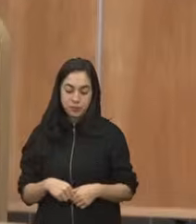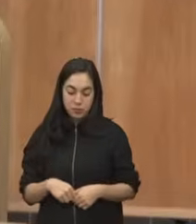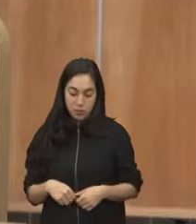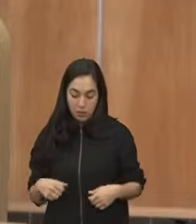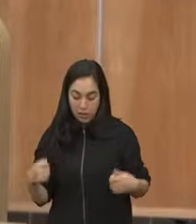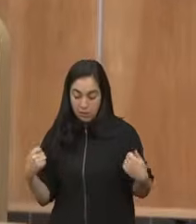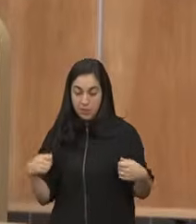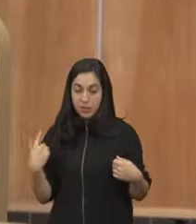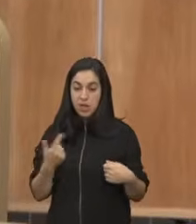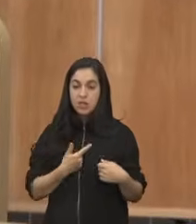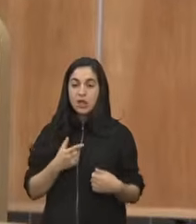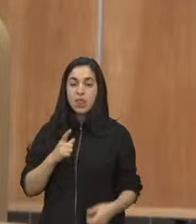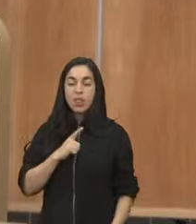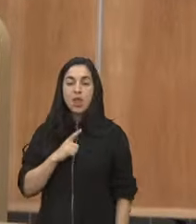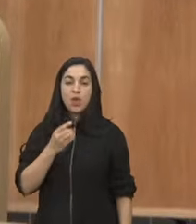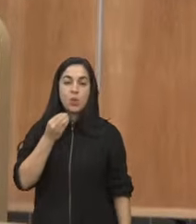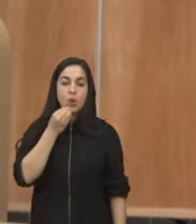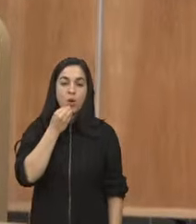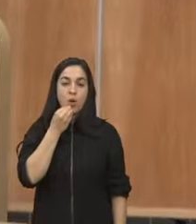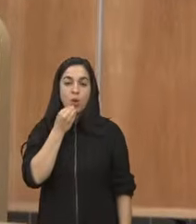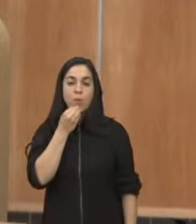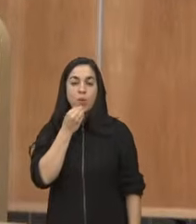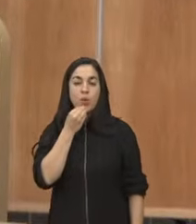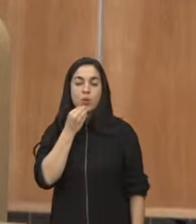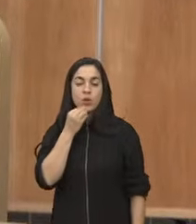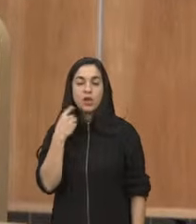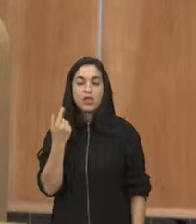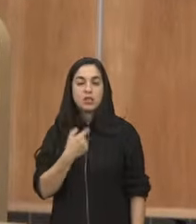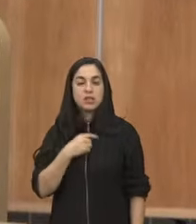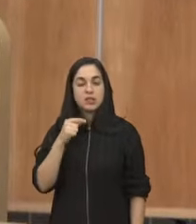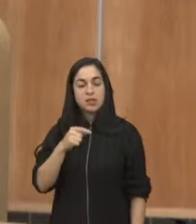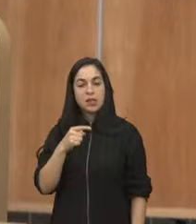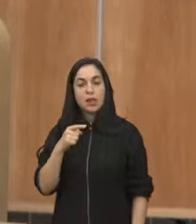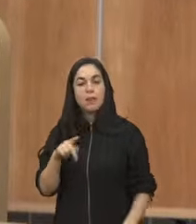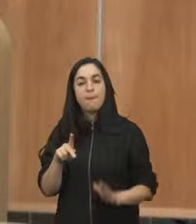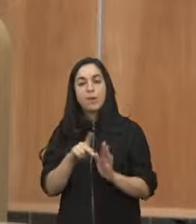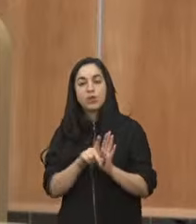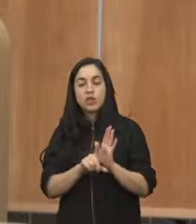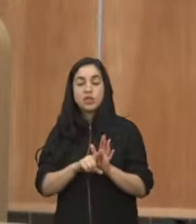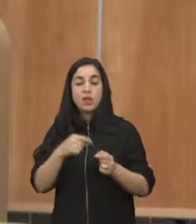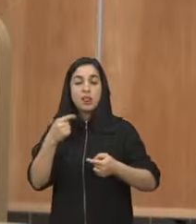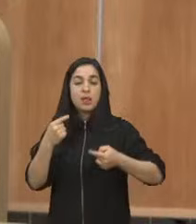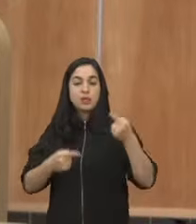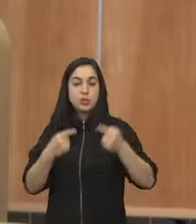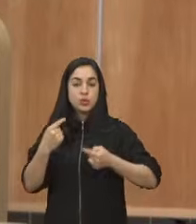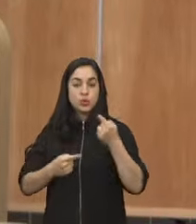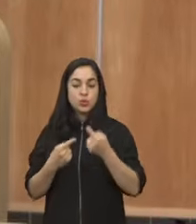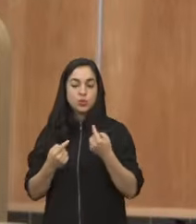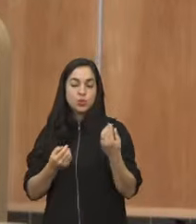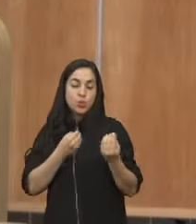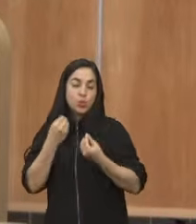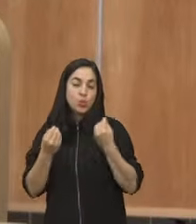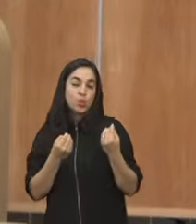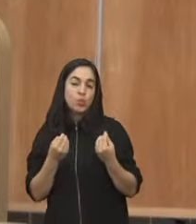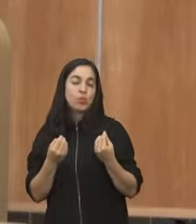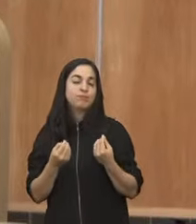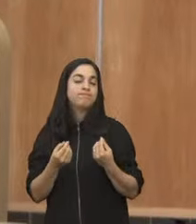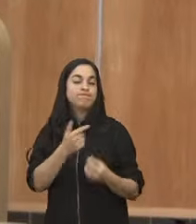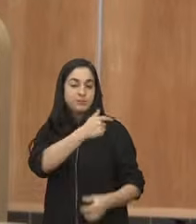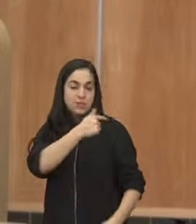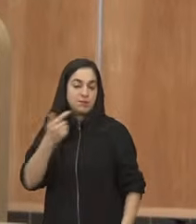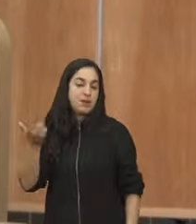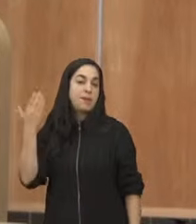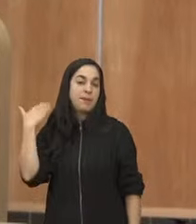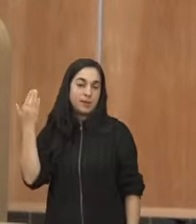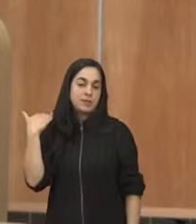tenha a oportunidade de discutir esse projeto, como discutimos semana passada,